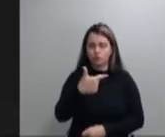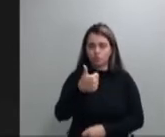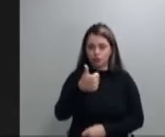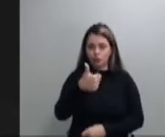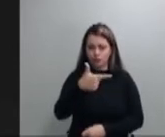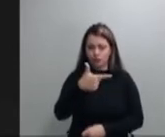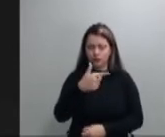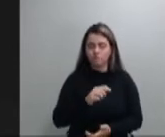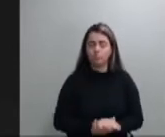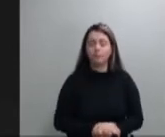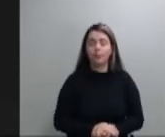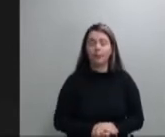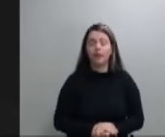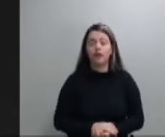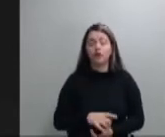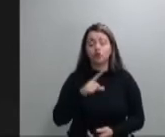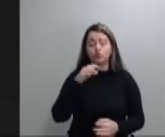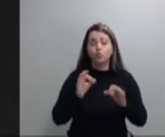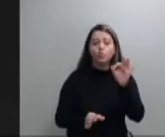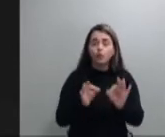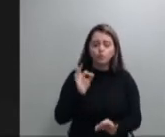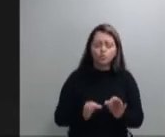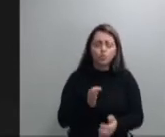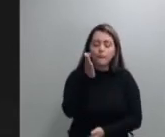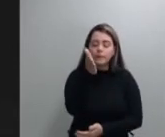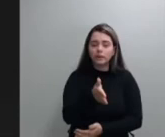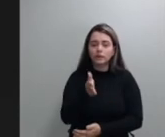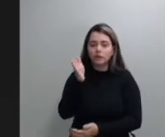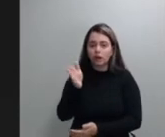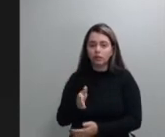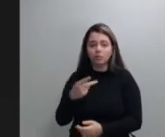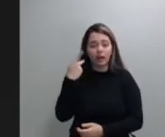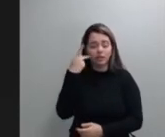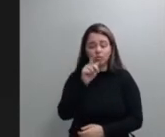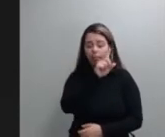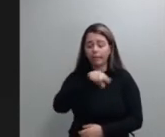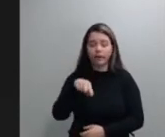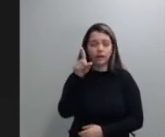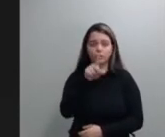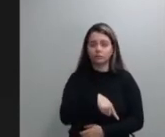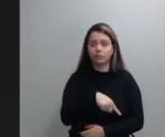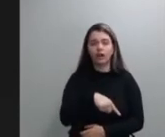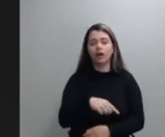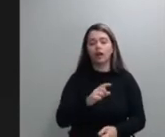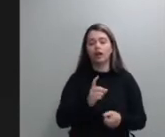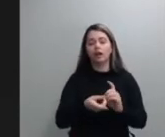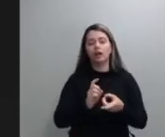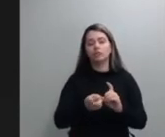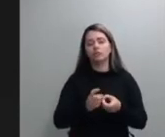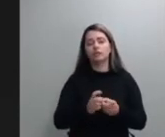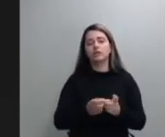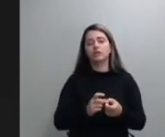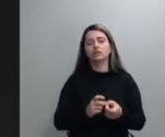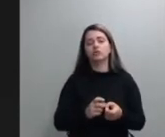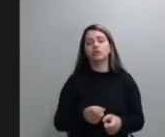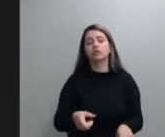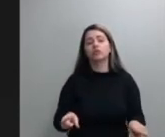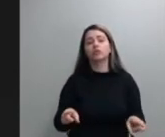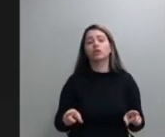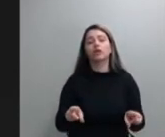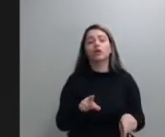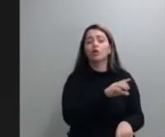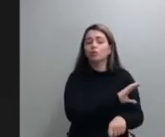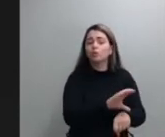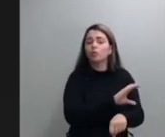parcialmente procedente o pedido para anular a decisão administrativa da comissão do concurso na parte em que deliberou por